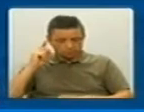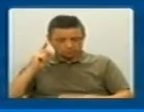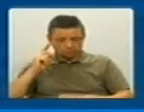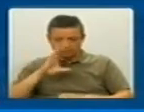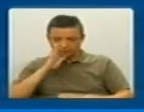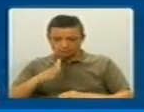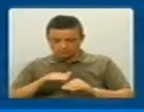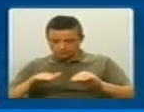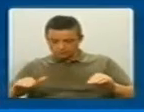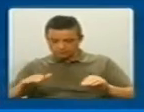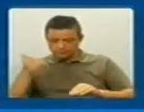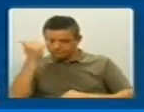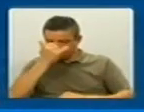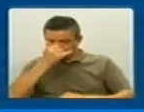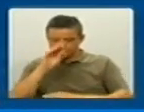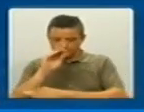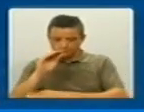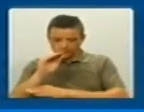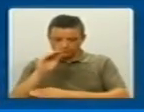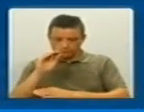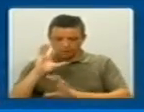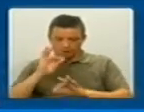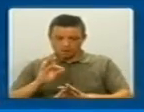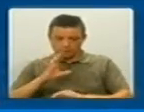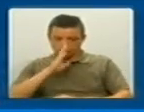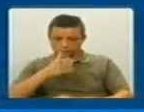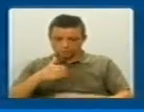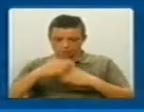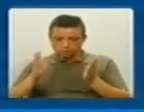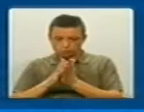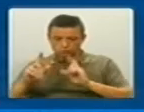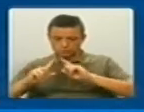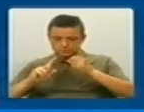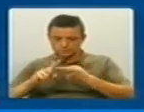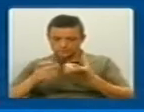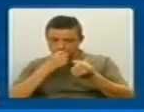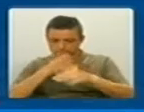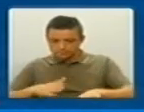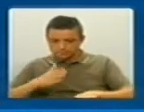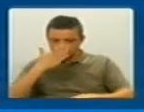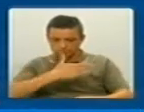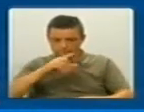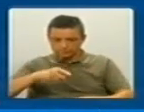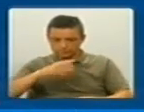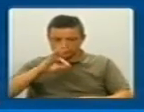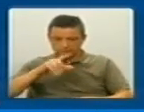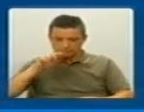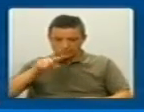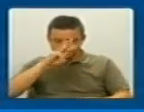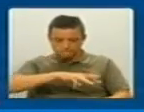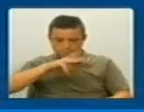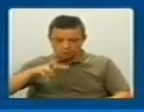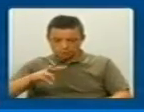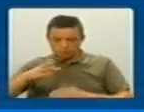nível da fraude bancária? Bom, eu se calhar posso dizer alguns números engraçados. É que todos os anos perdem cerca de 11,4 mil milhões